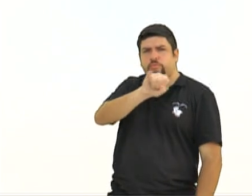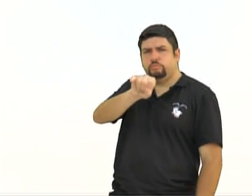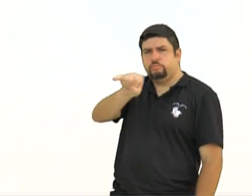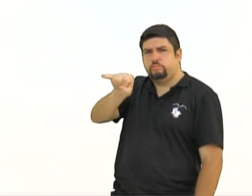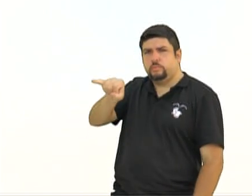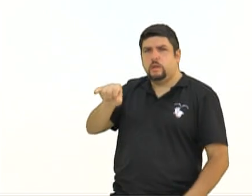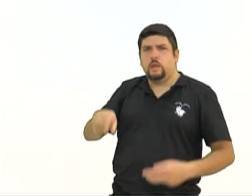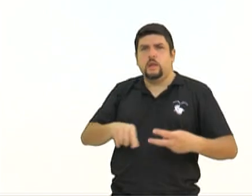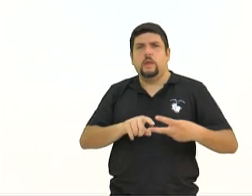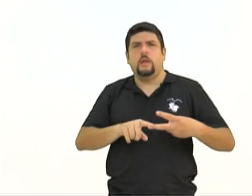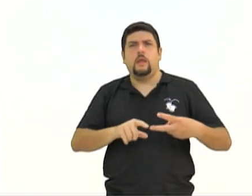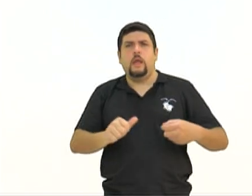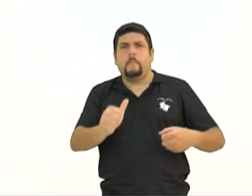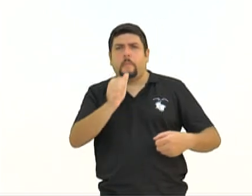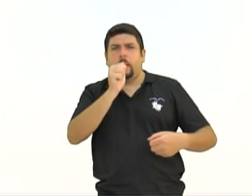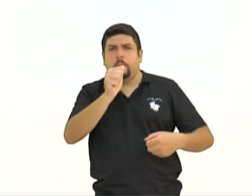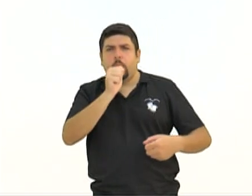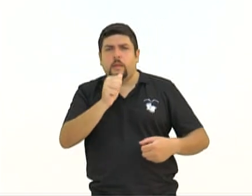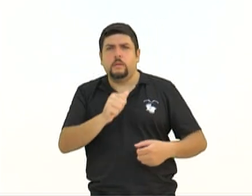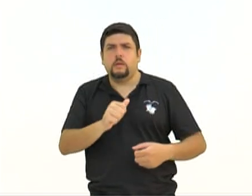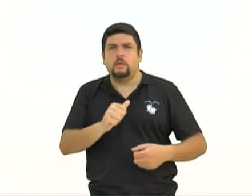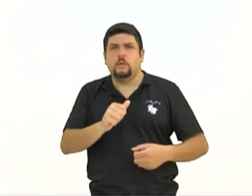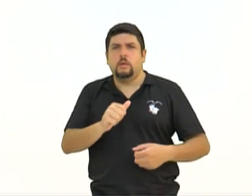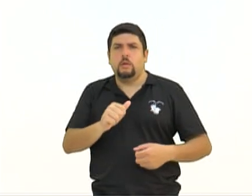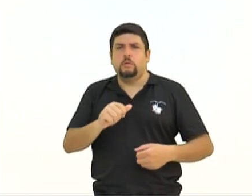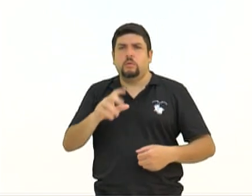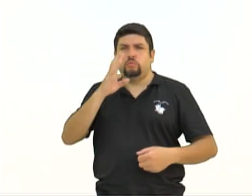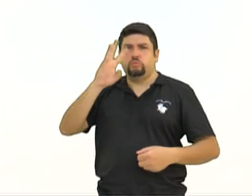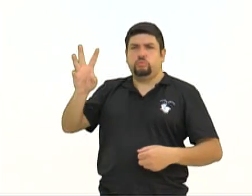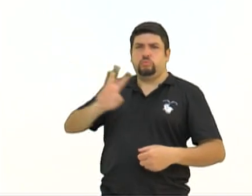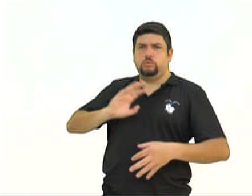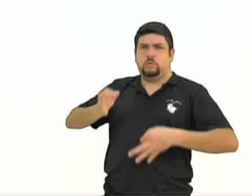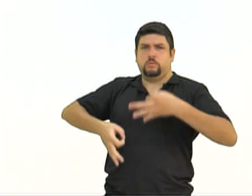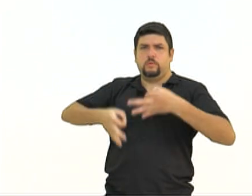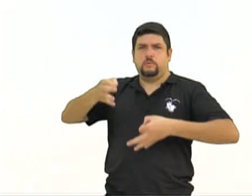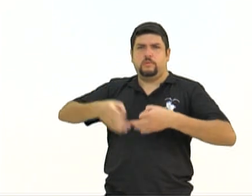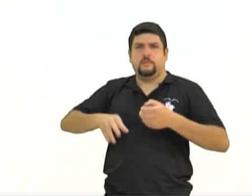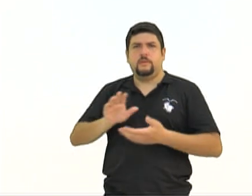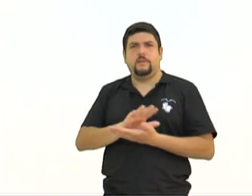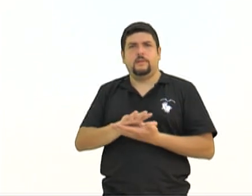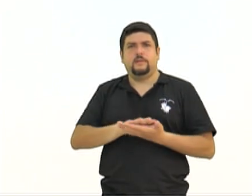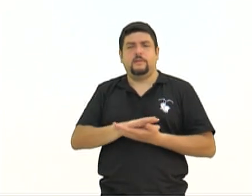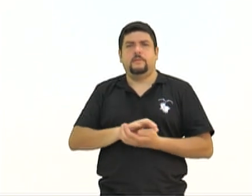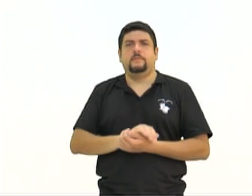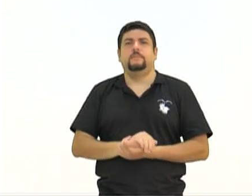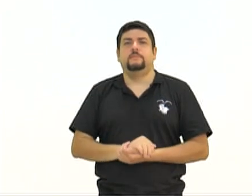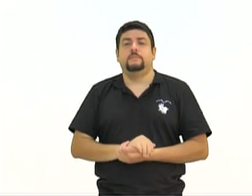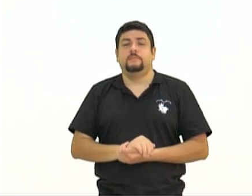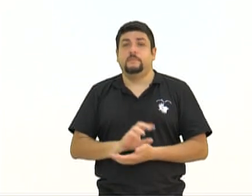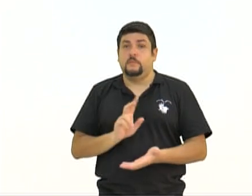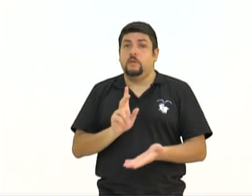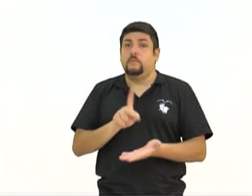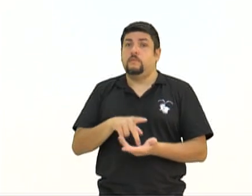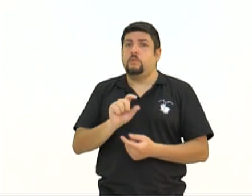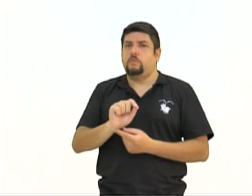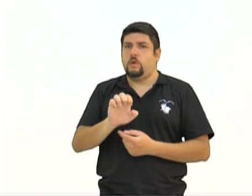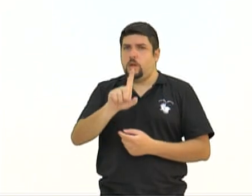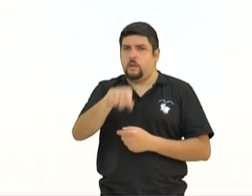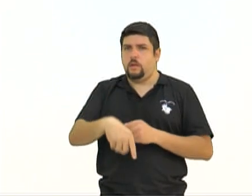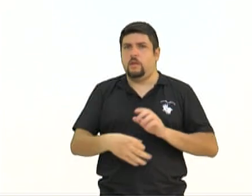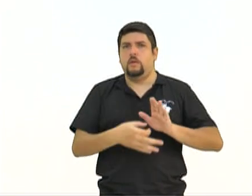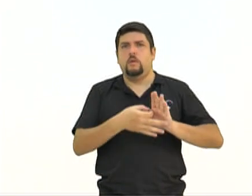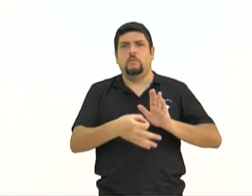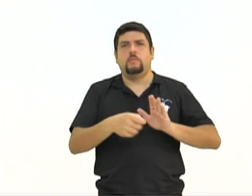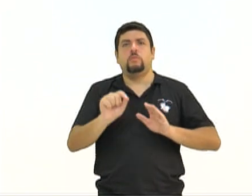meninas, beber bastante e não seria julgada por isso, né? Então, meio que uma crítica às atitudes